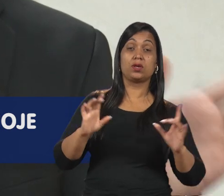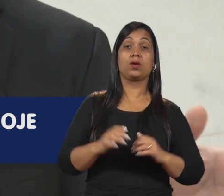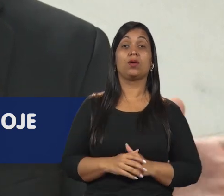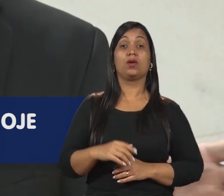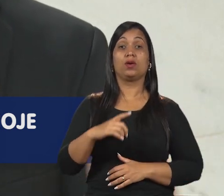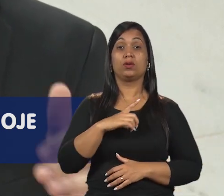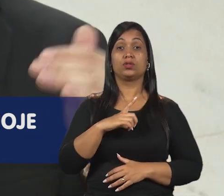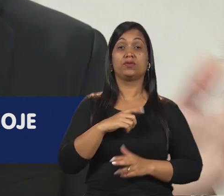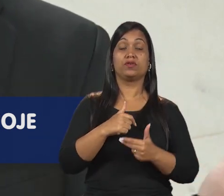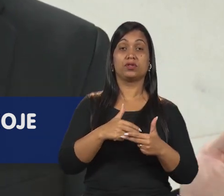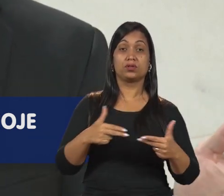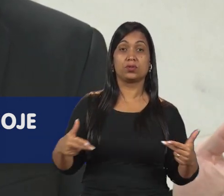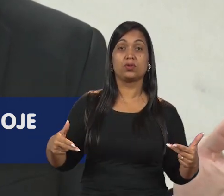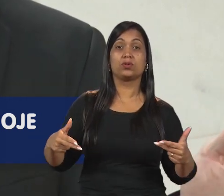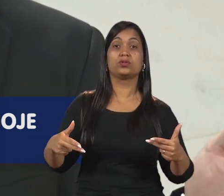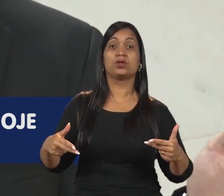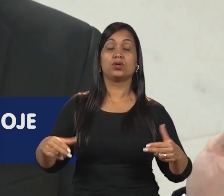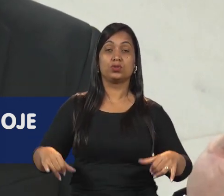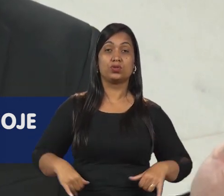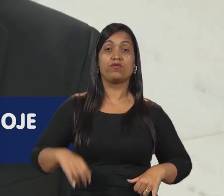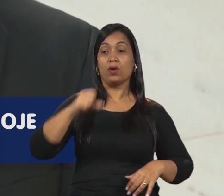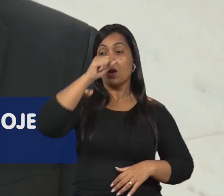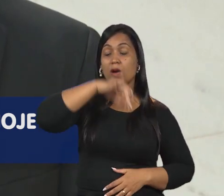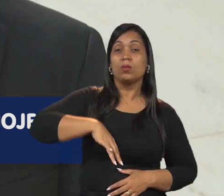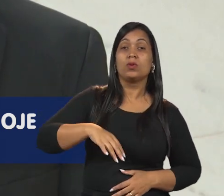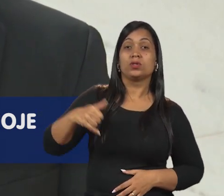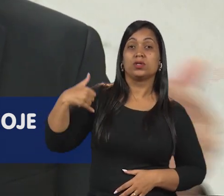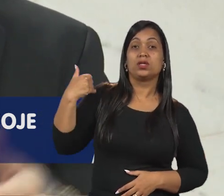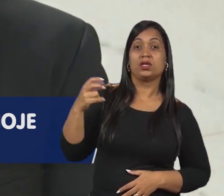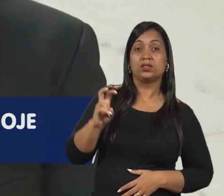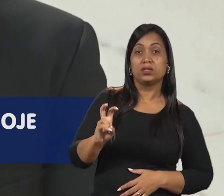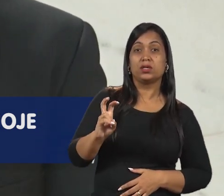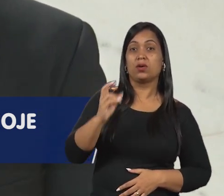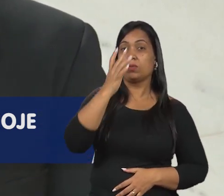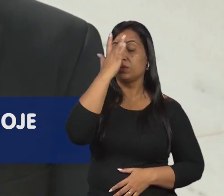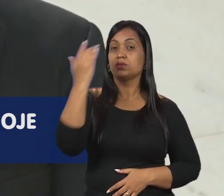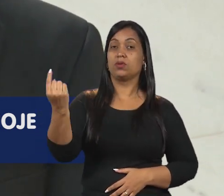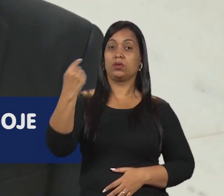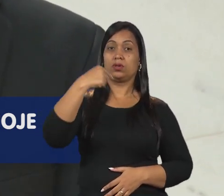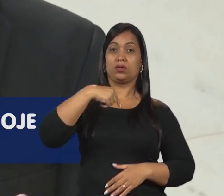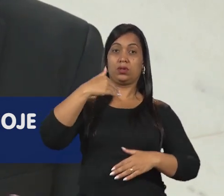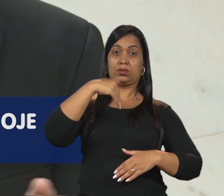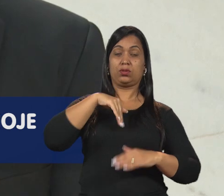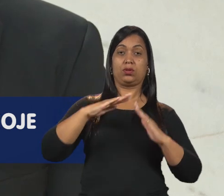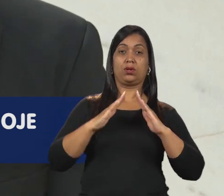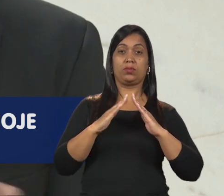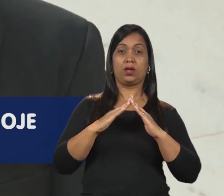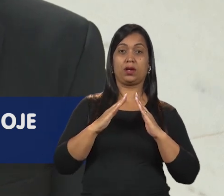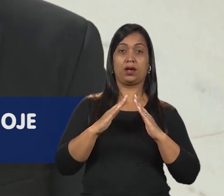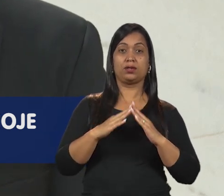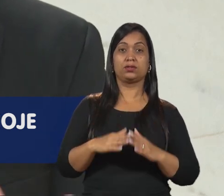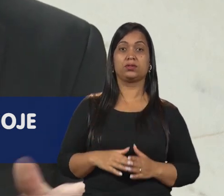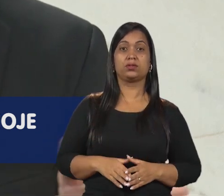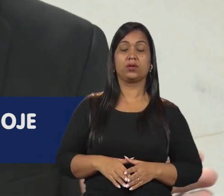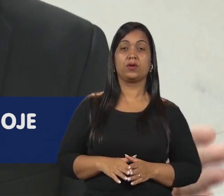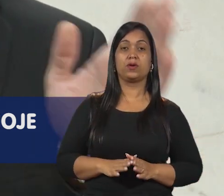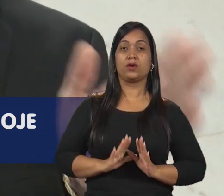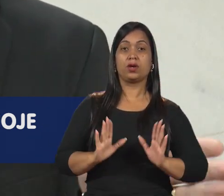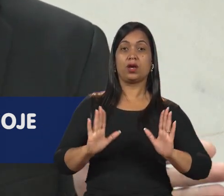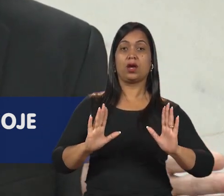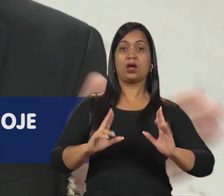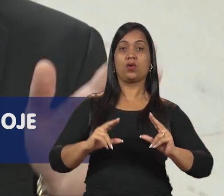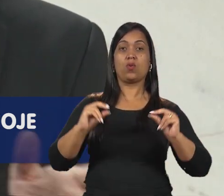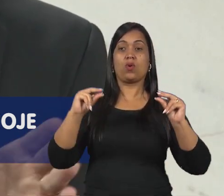essa questão, sofri um abuso com 5 anos de uma pessoa que adentrou em casa e nunca mais passei por isso. A